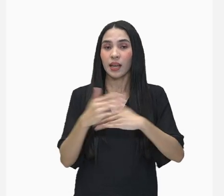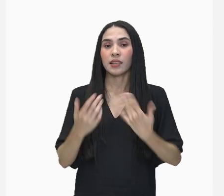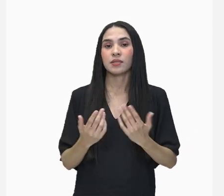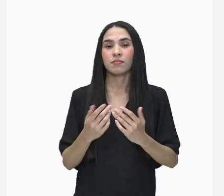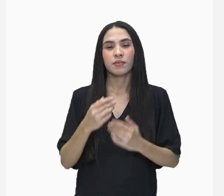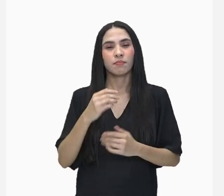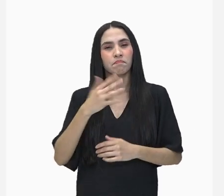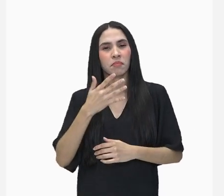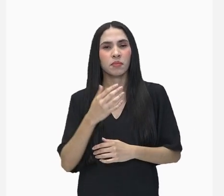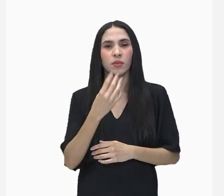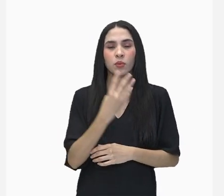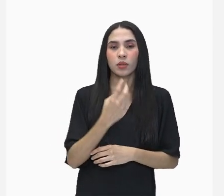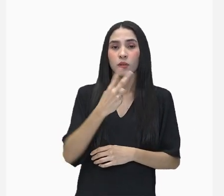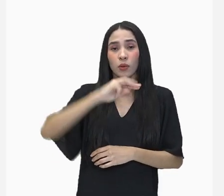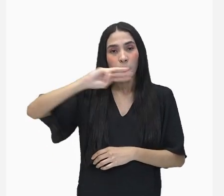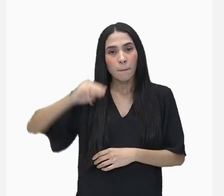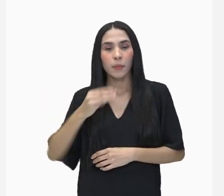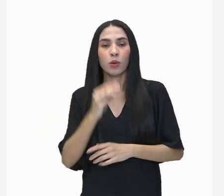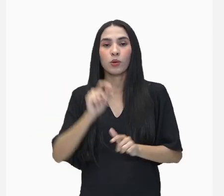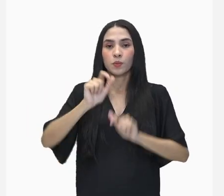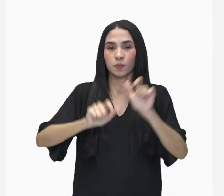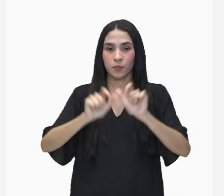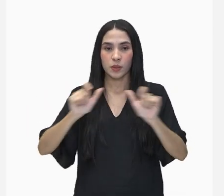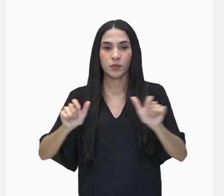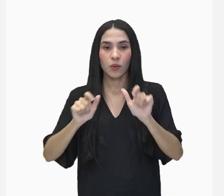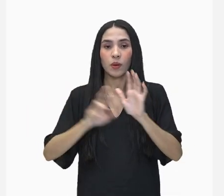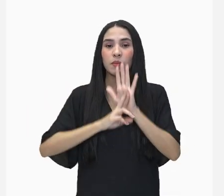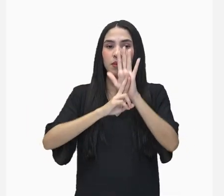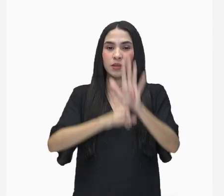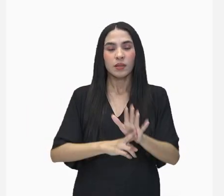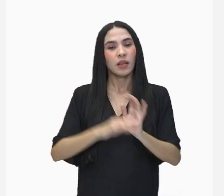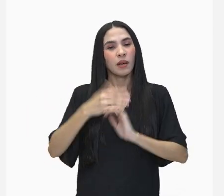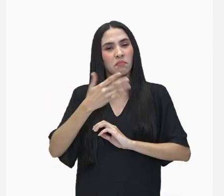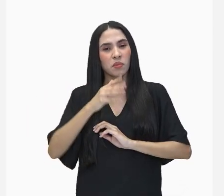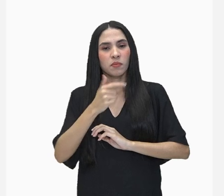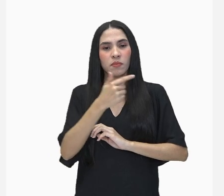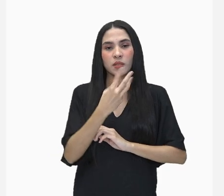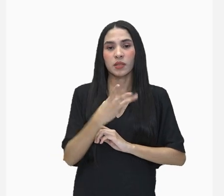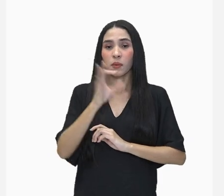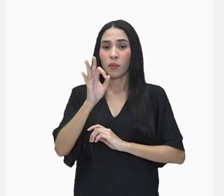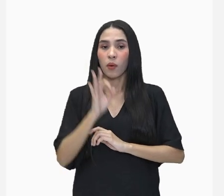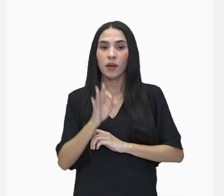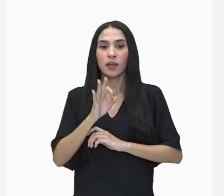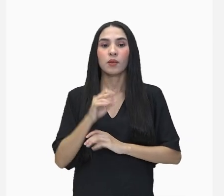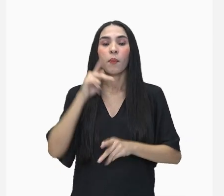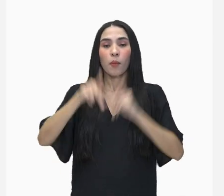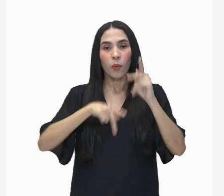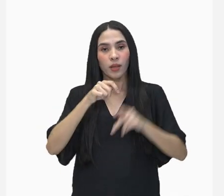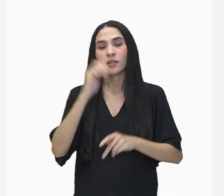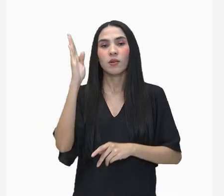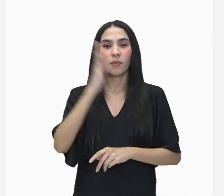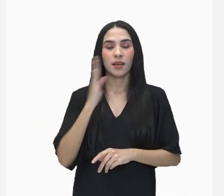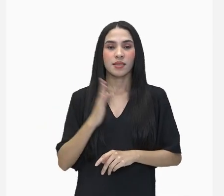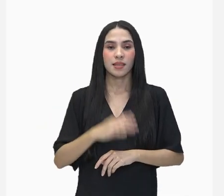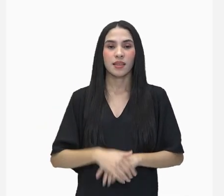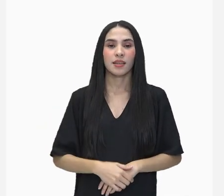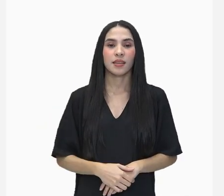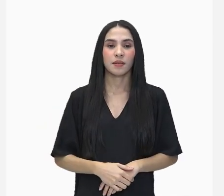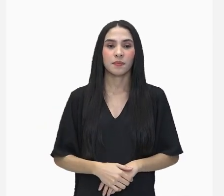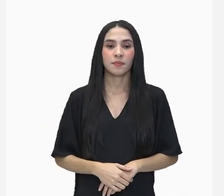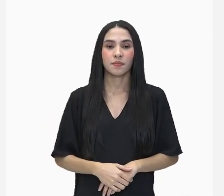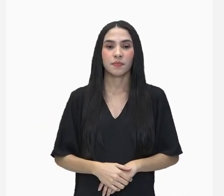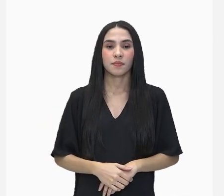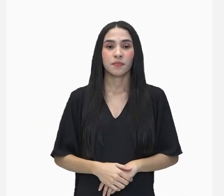cerca de 42 milhões de pessoas, representando aproximadamente 23% da população